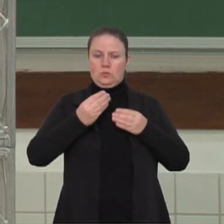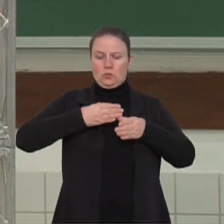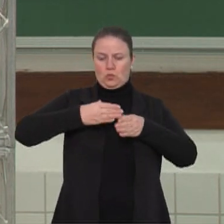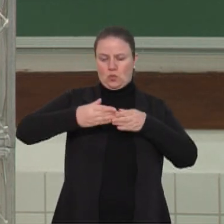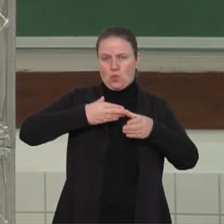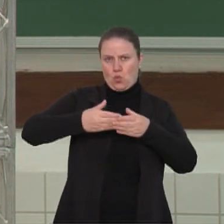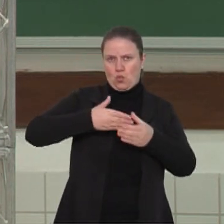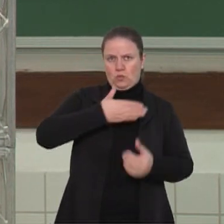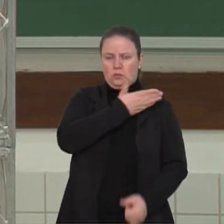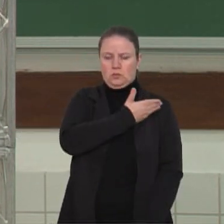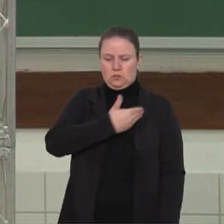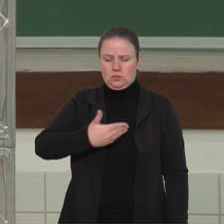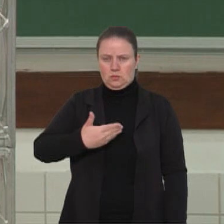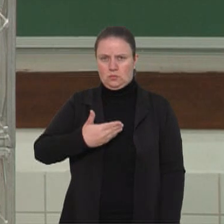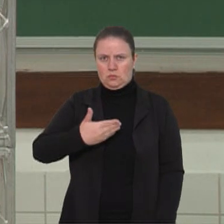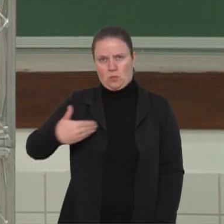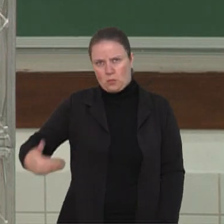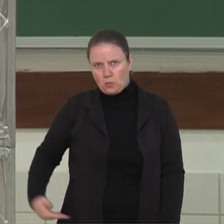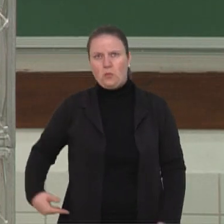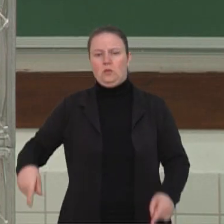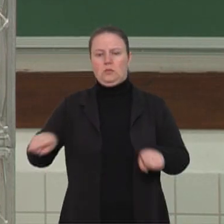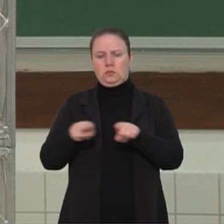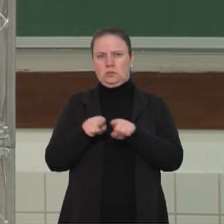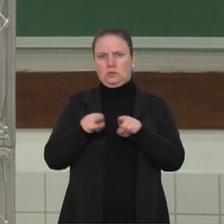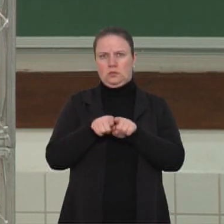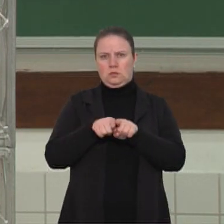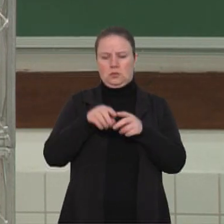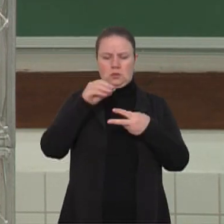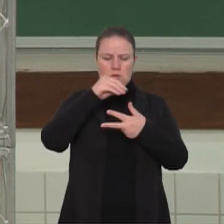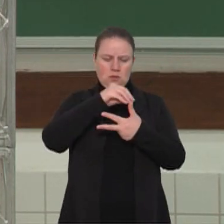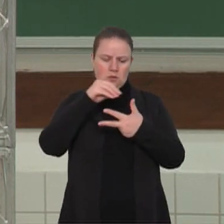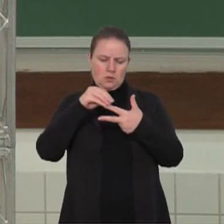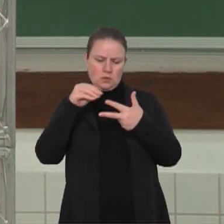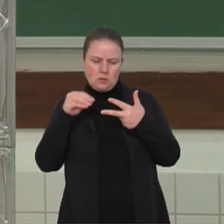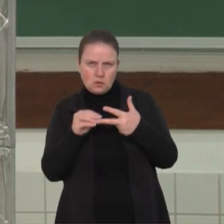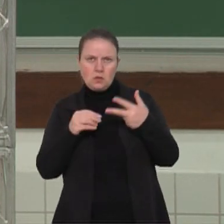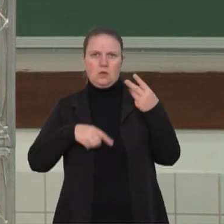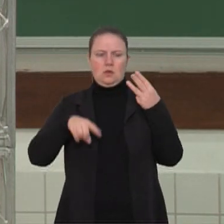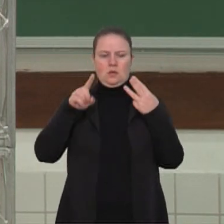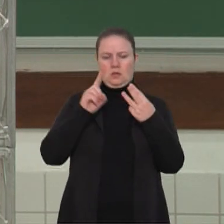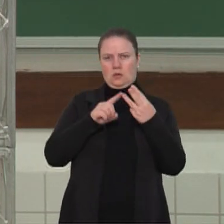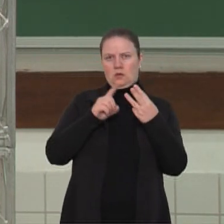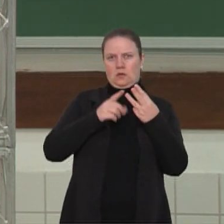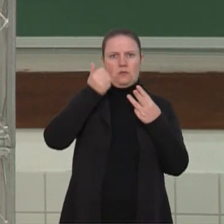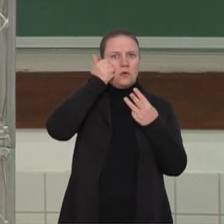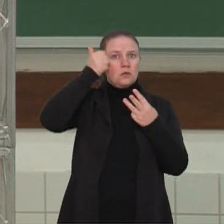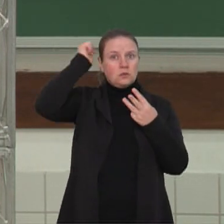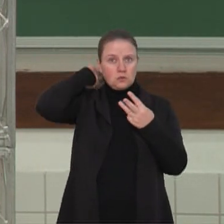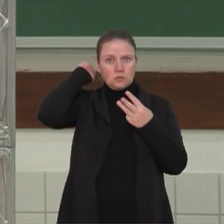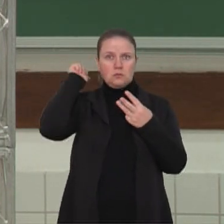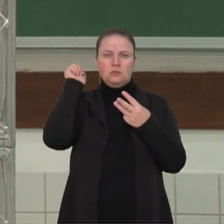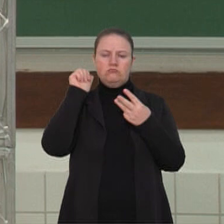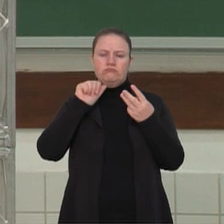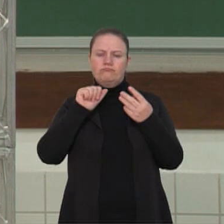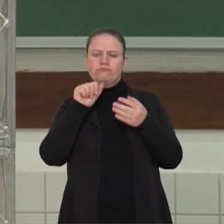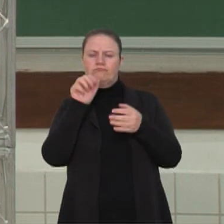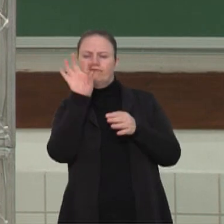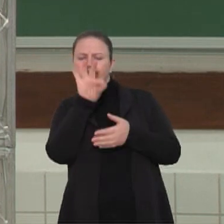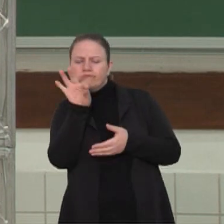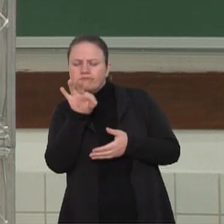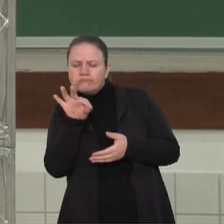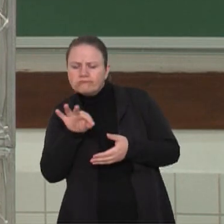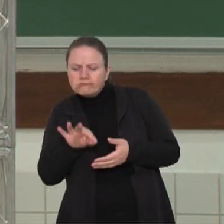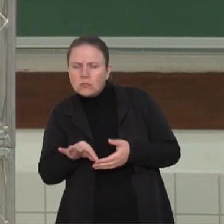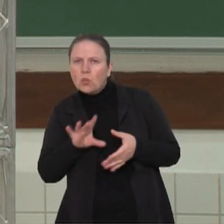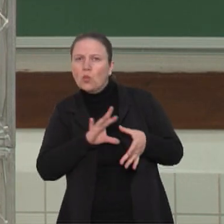concursos, Enem, vestibular, ela tem uma parte que ela é avaliada sozinha, só a